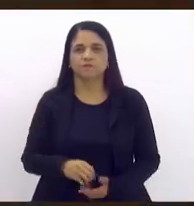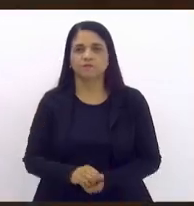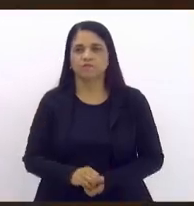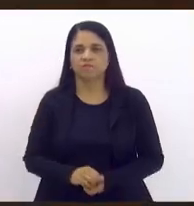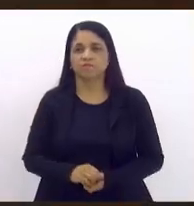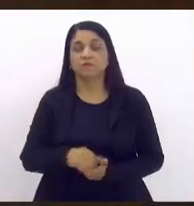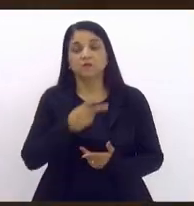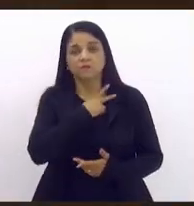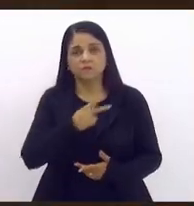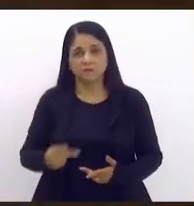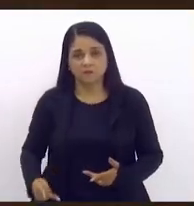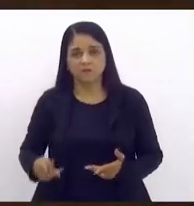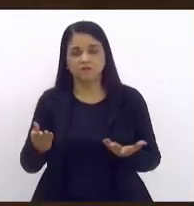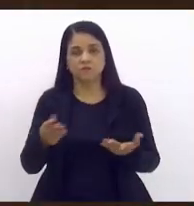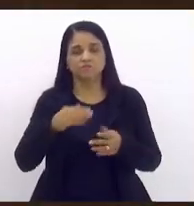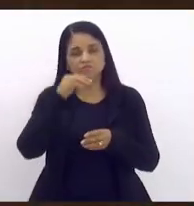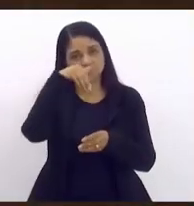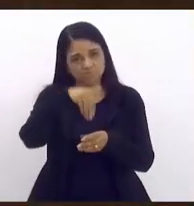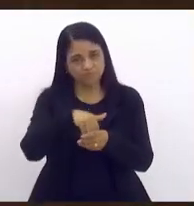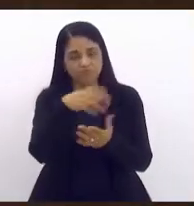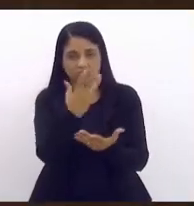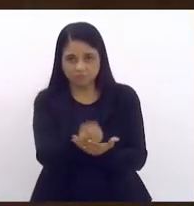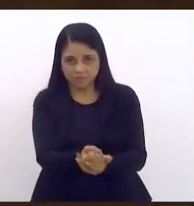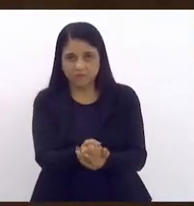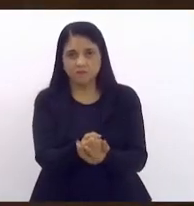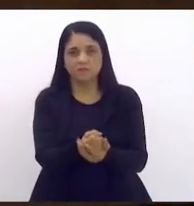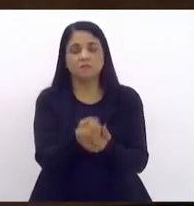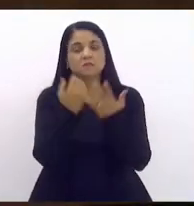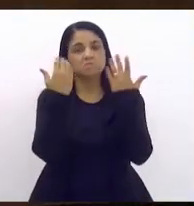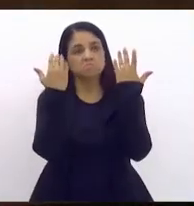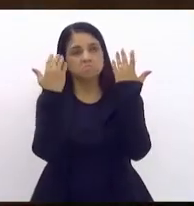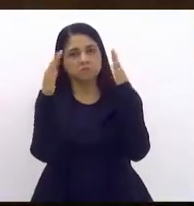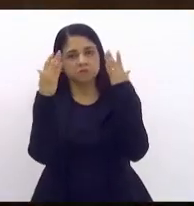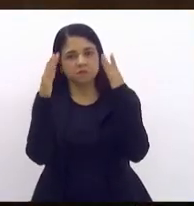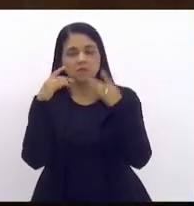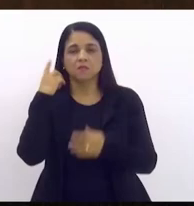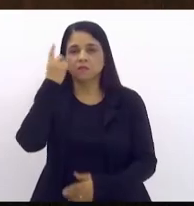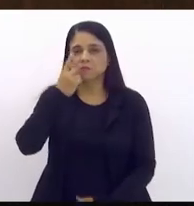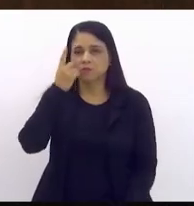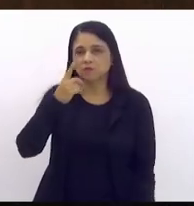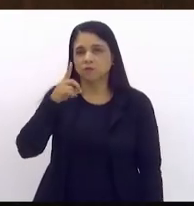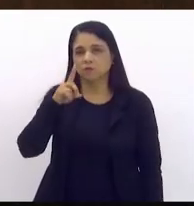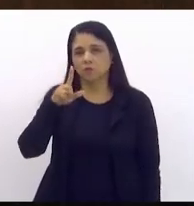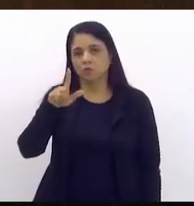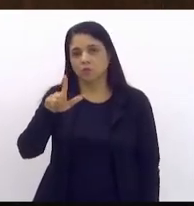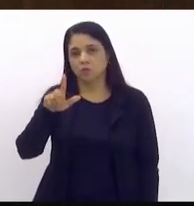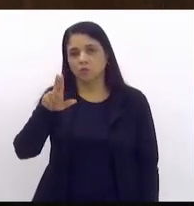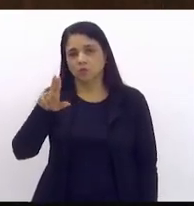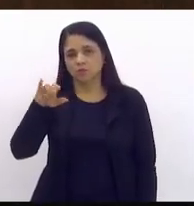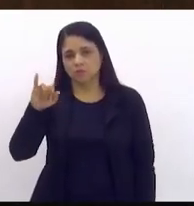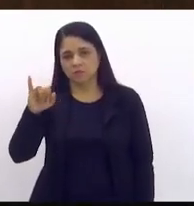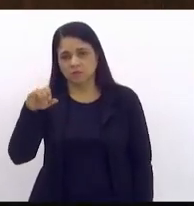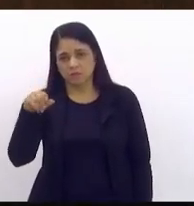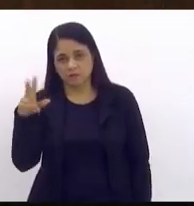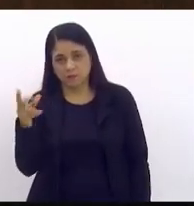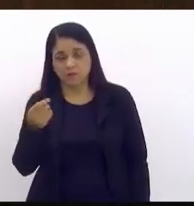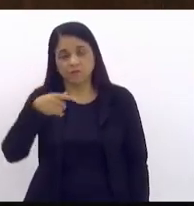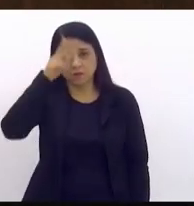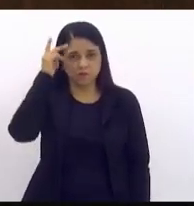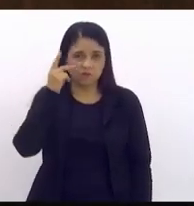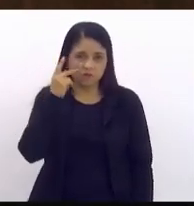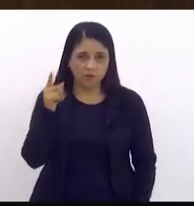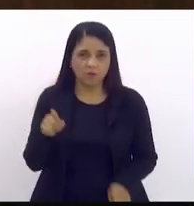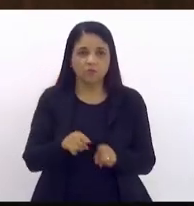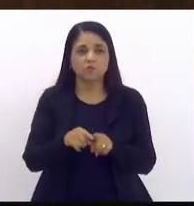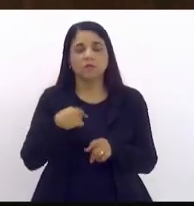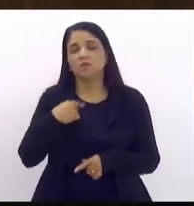Senhora presidente, parecer favorável e já parabenizando a deputada Lucinha, o deputado Luiz Paulo. Para quem não sabe, deputada